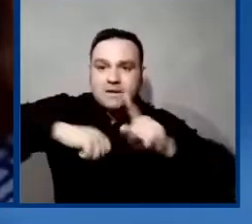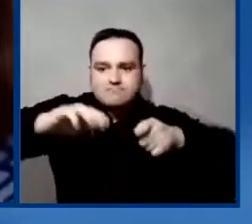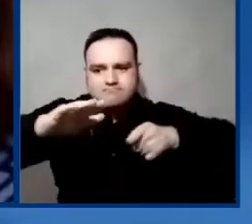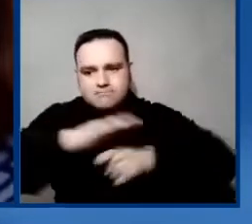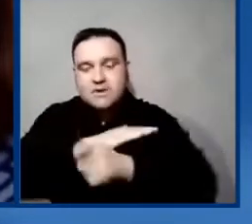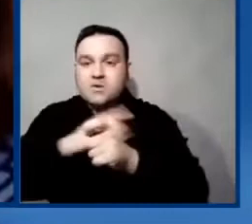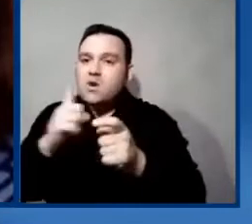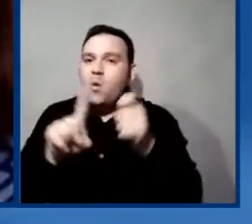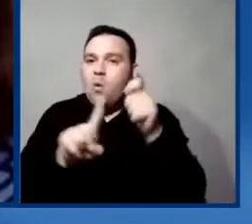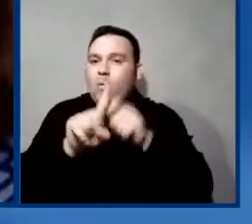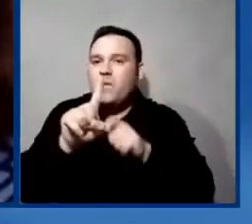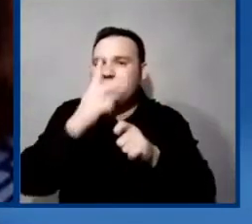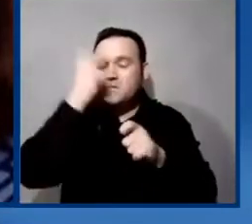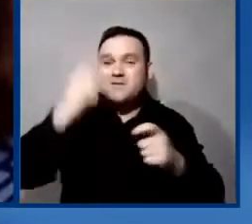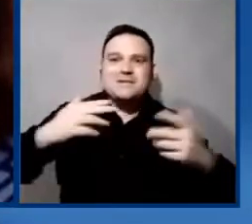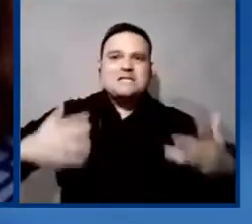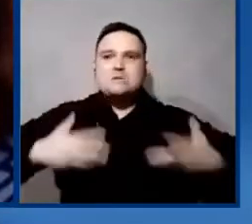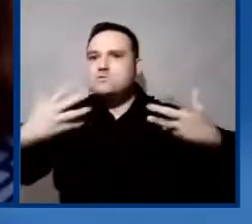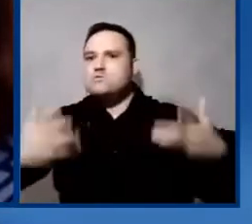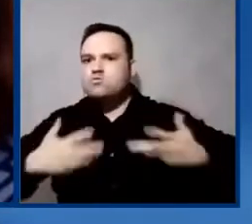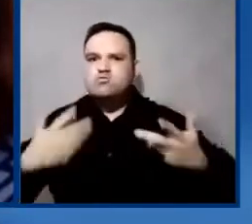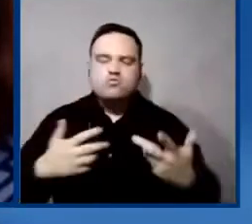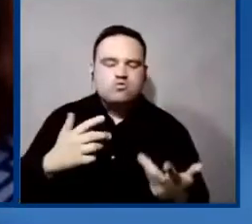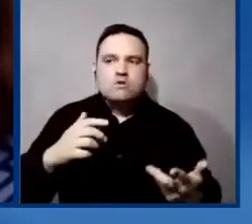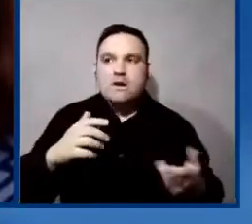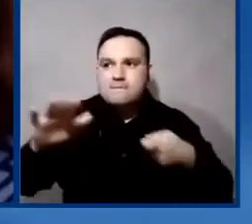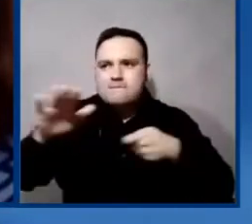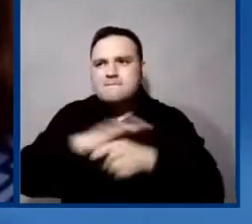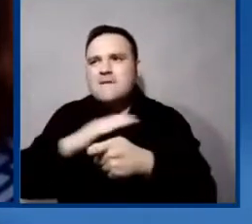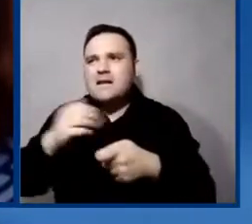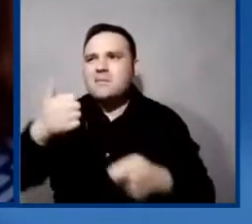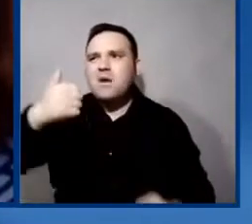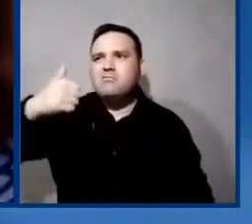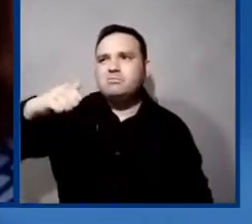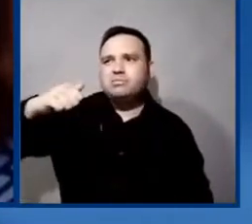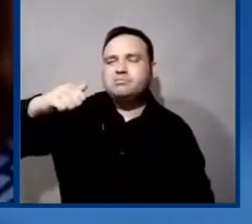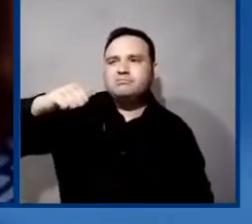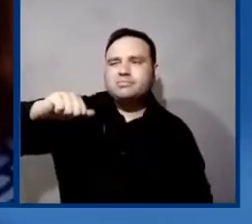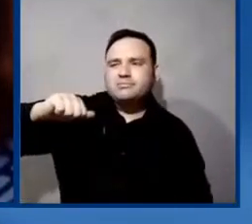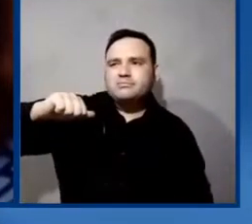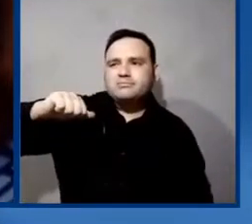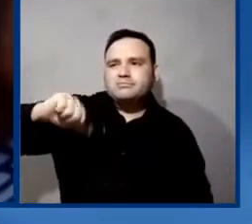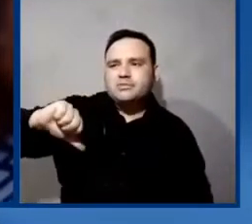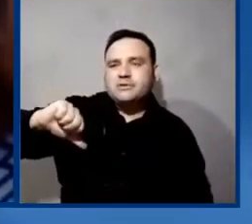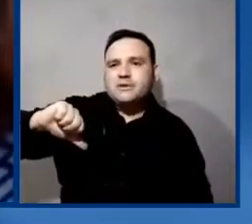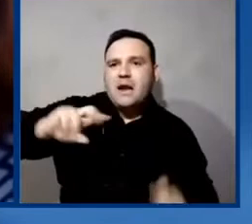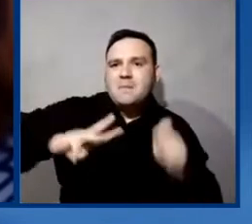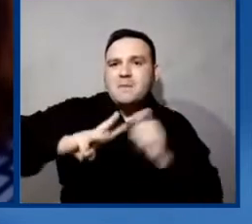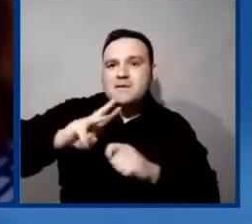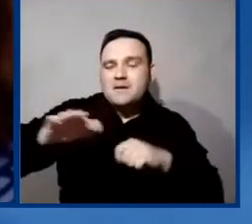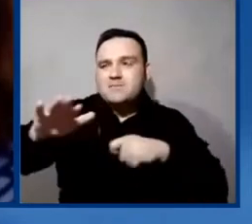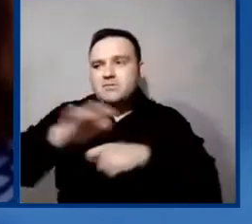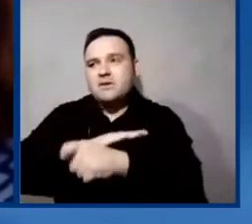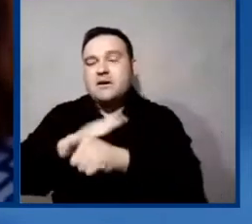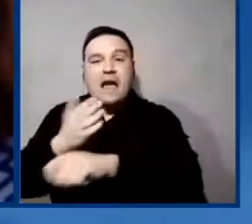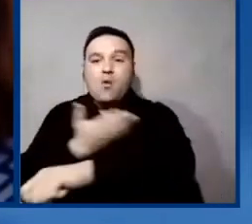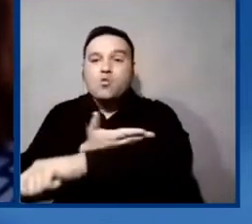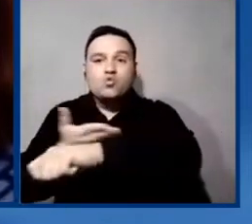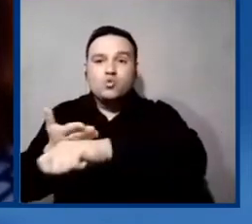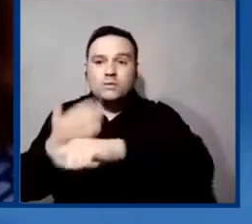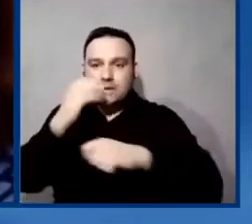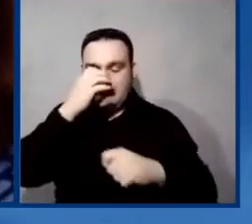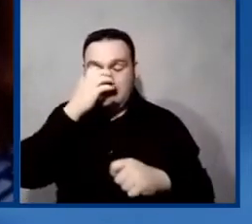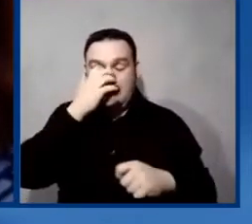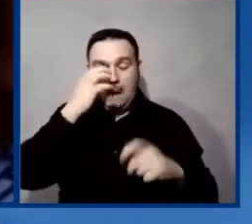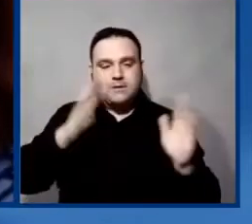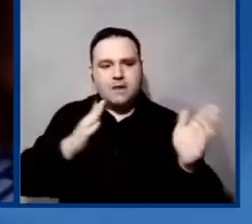no primeiro mês, a pessoa está super motivada. No segundo, um pouquinho menos. No terceiro, se ela fizer, já é um hábito, né?